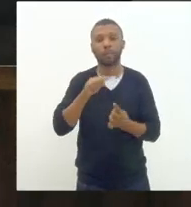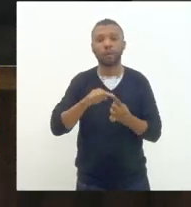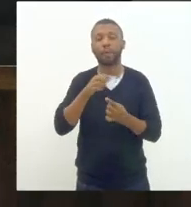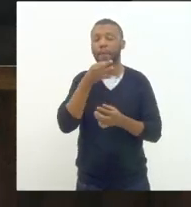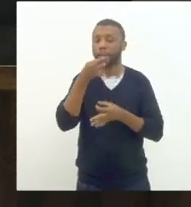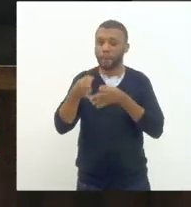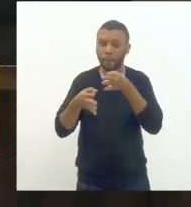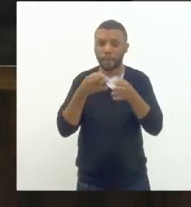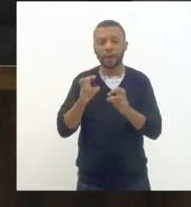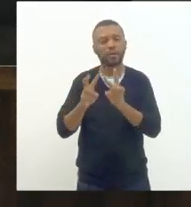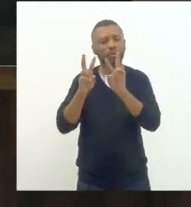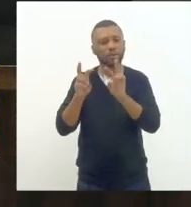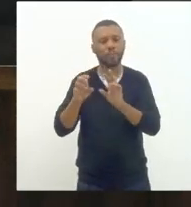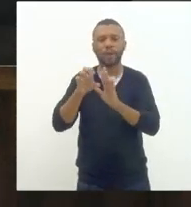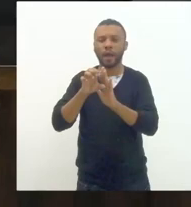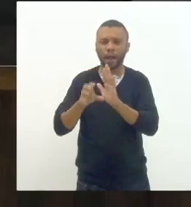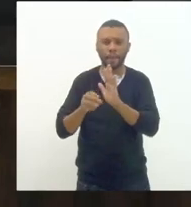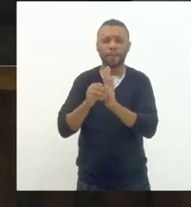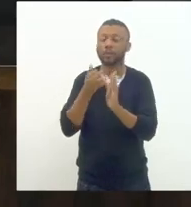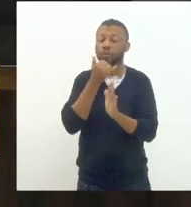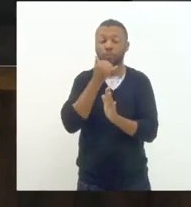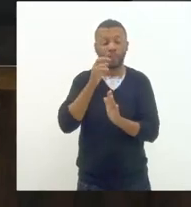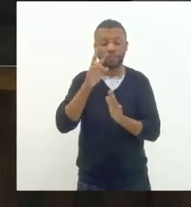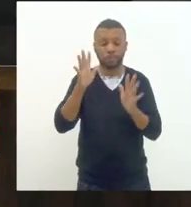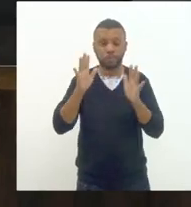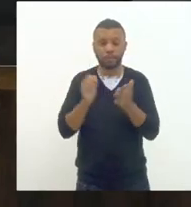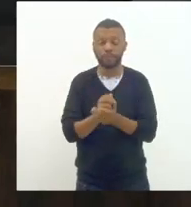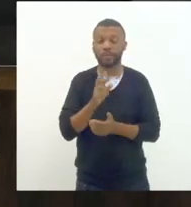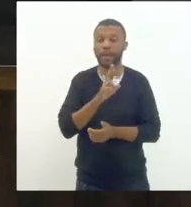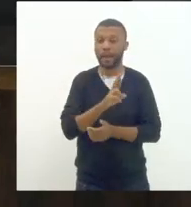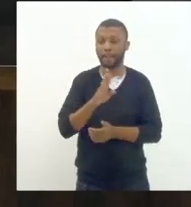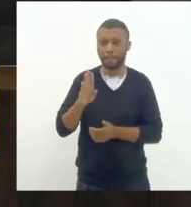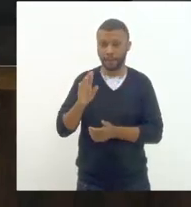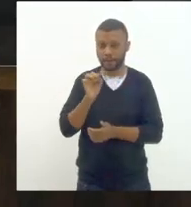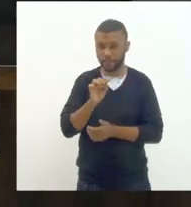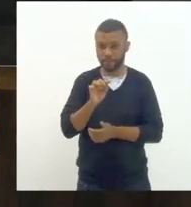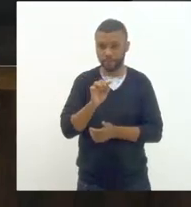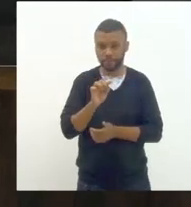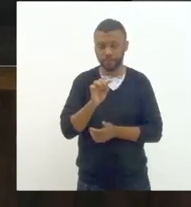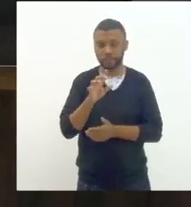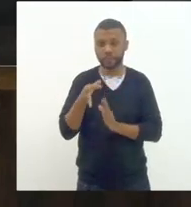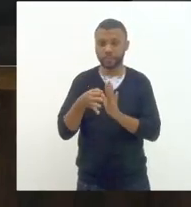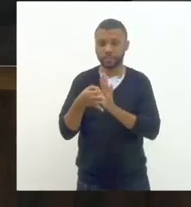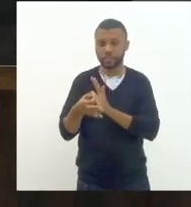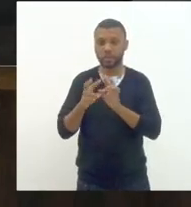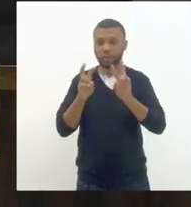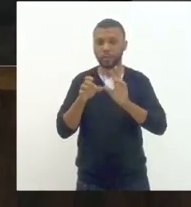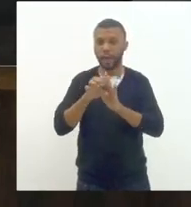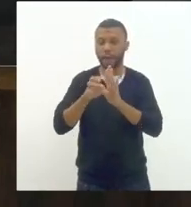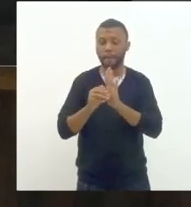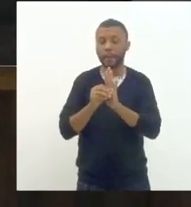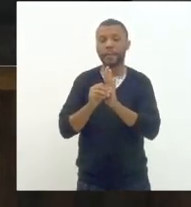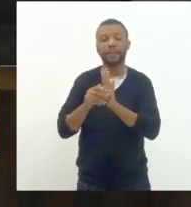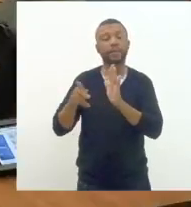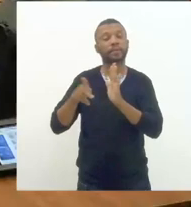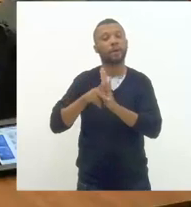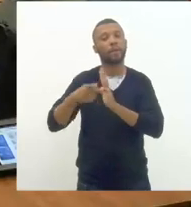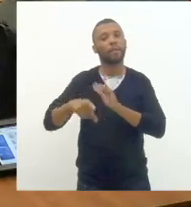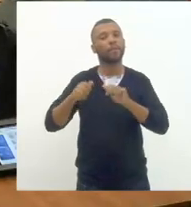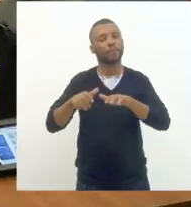emitir parecer sobre a emenda, perdão, Rodrigo Bacelar, emitir parecer sobre a emenda de plenário.